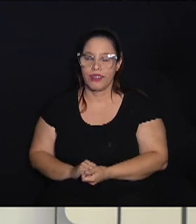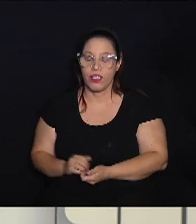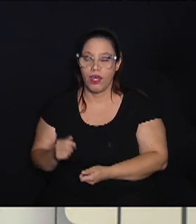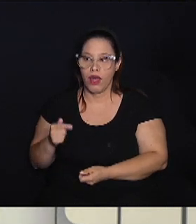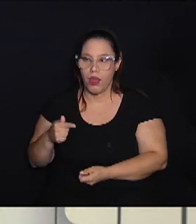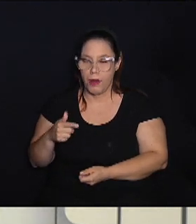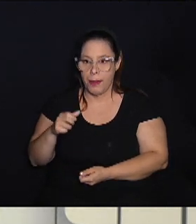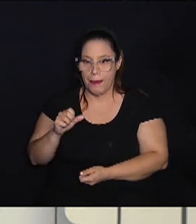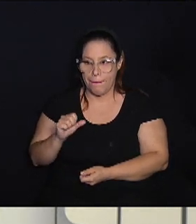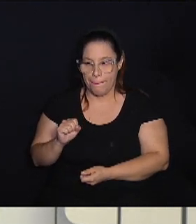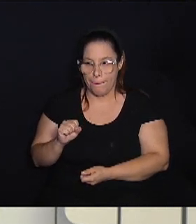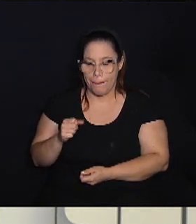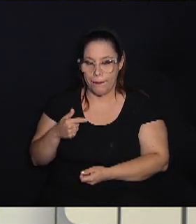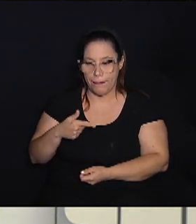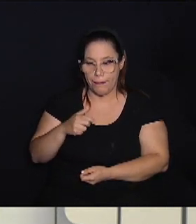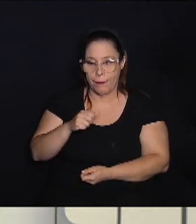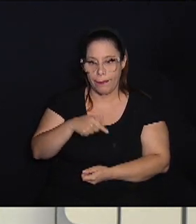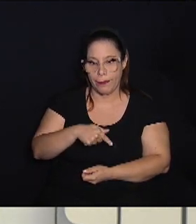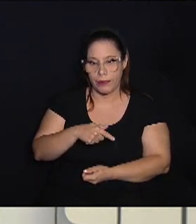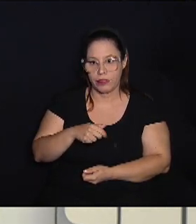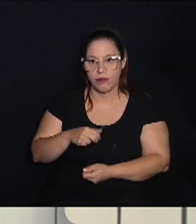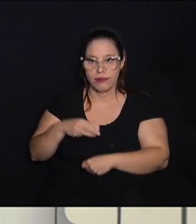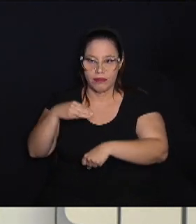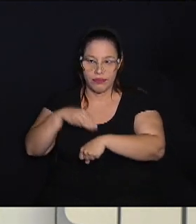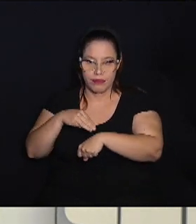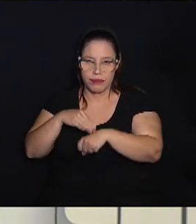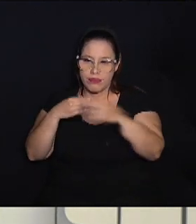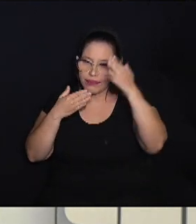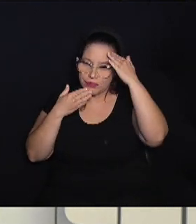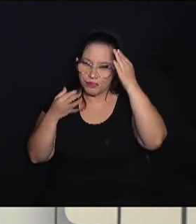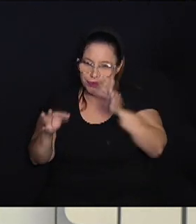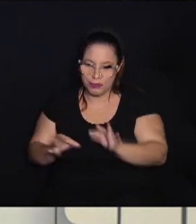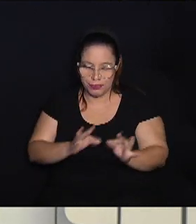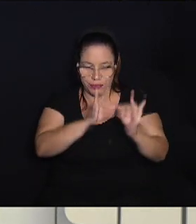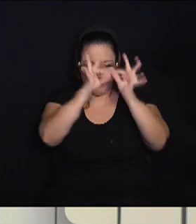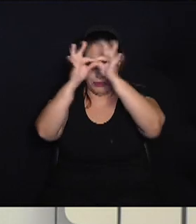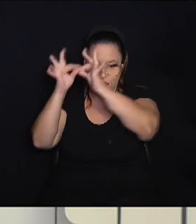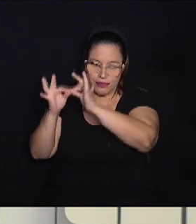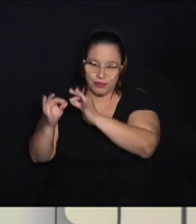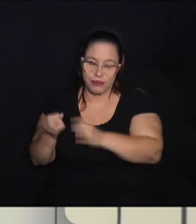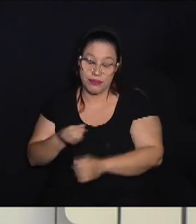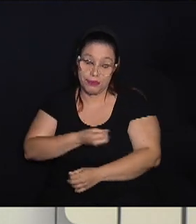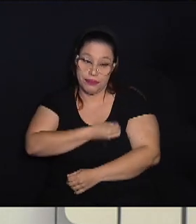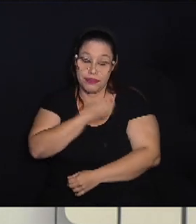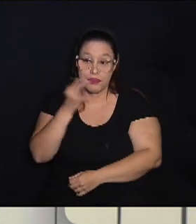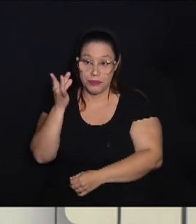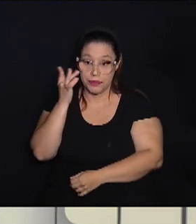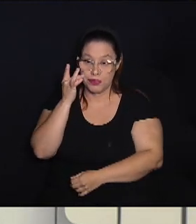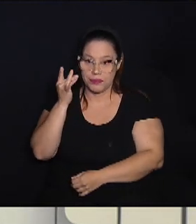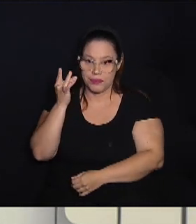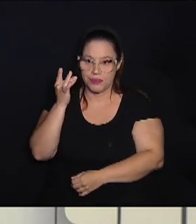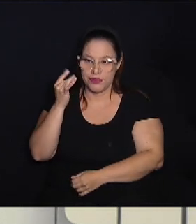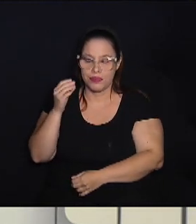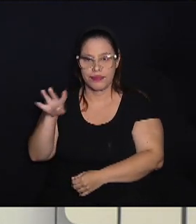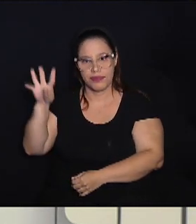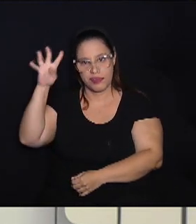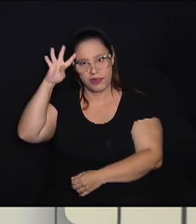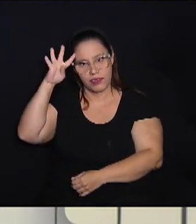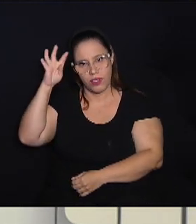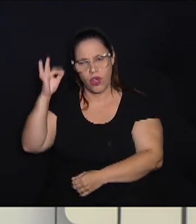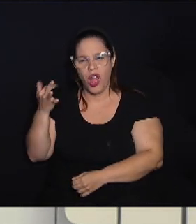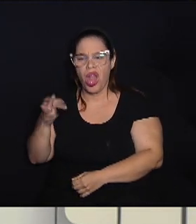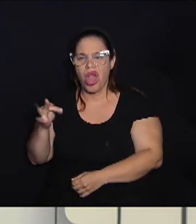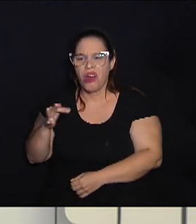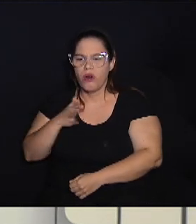12h mais 27 minutos. Muito obrigado pela sua companhia, pela sua audiência. Estamos ao vivo nesta quarta-feira. Dores no